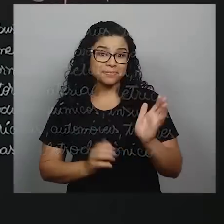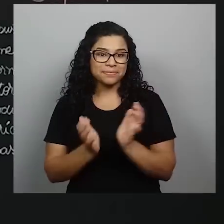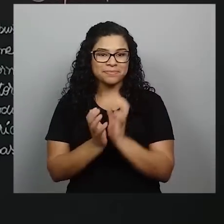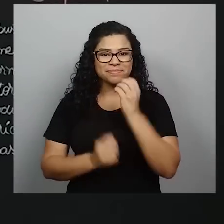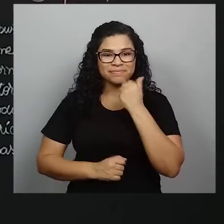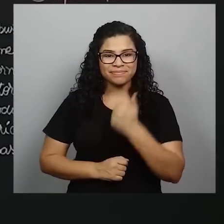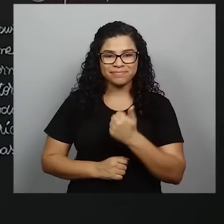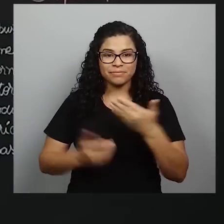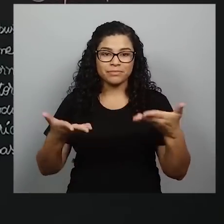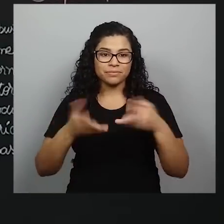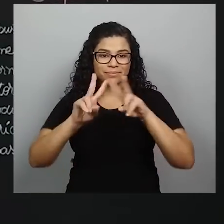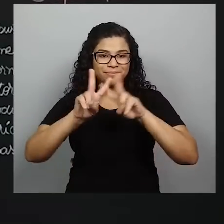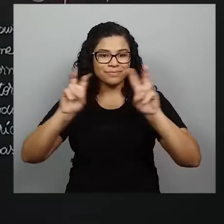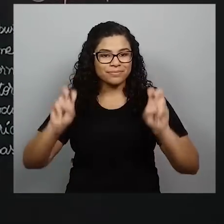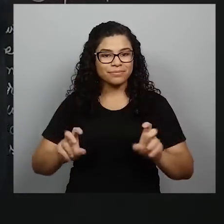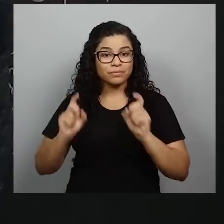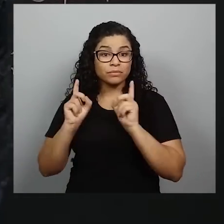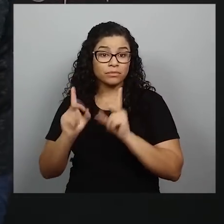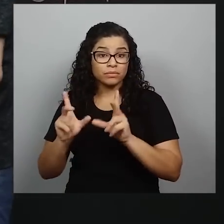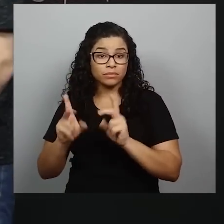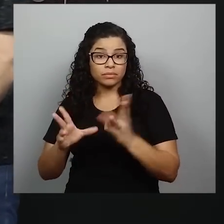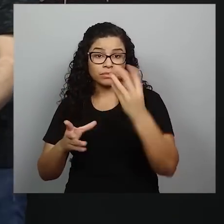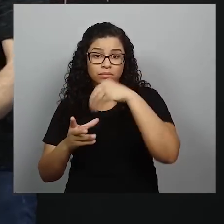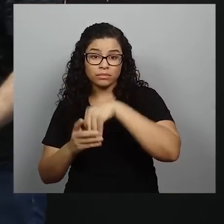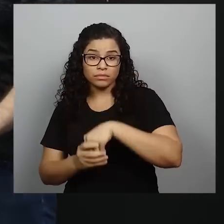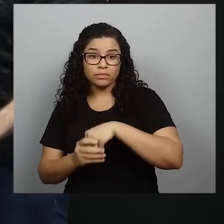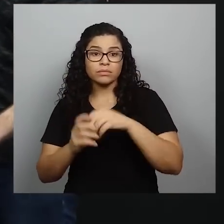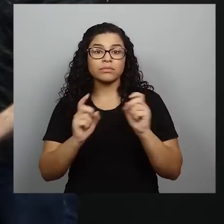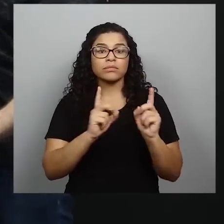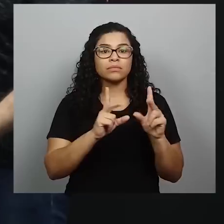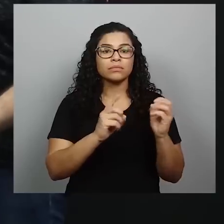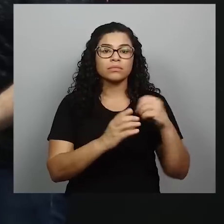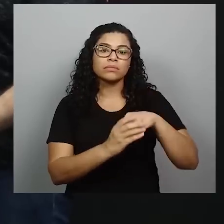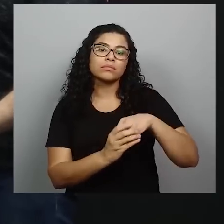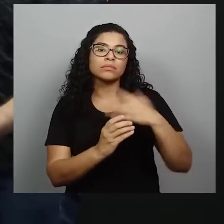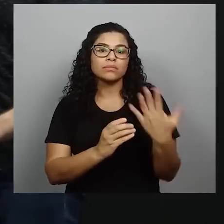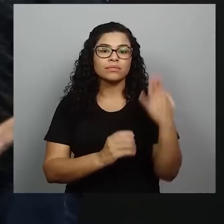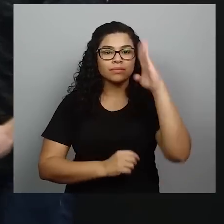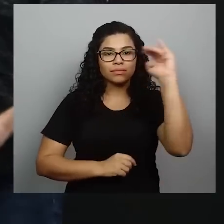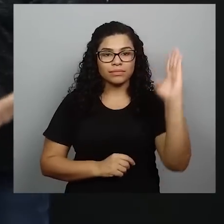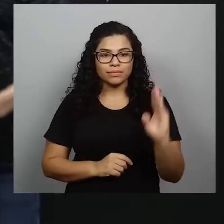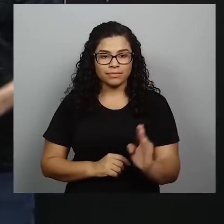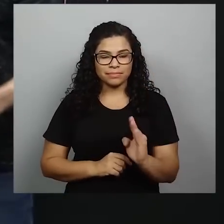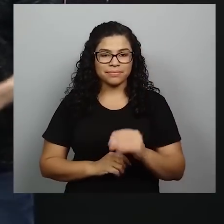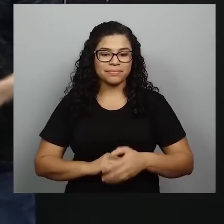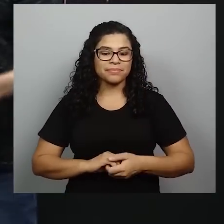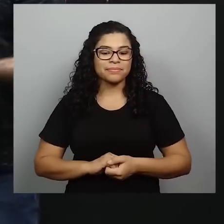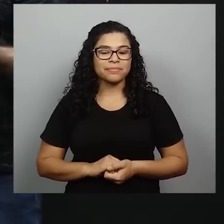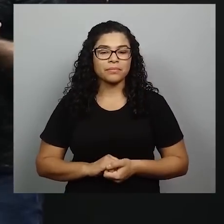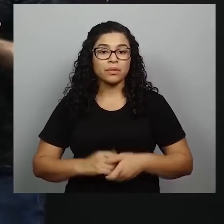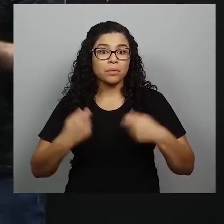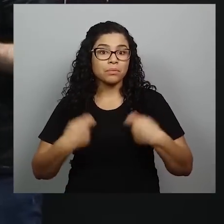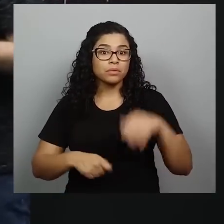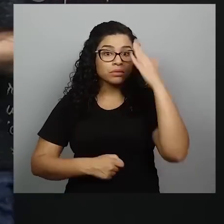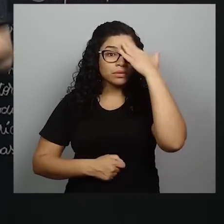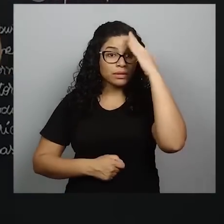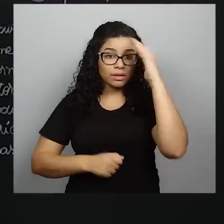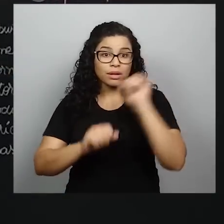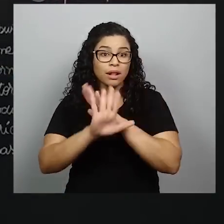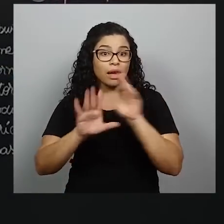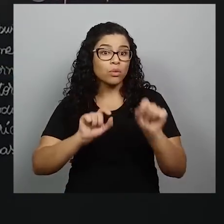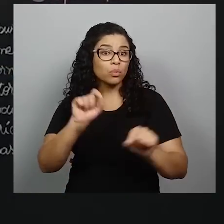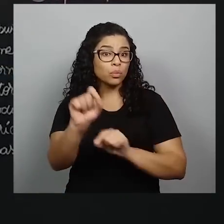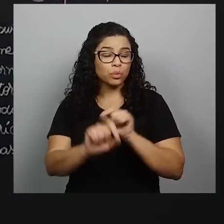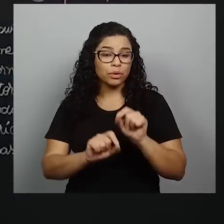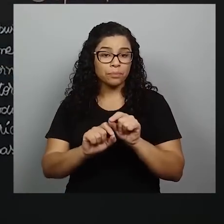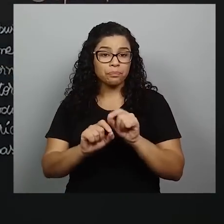Salve, salve pessoal, tudo bem? Vamos nessa então com o comércio nacional e internacional brasileiro. Precisamos já de cara